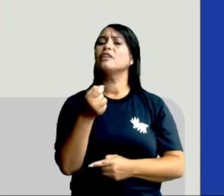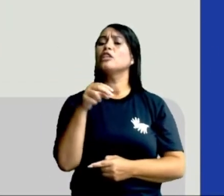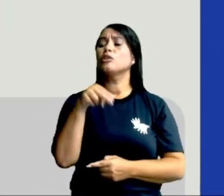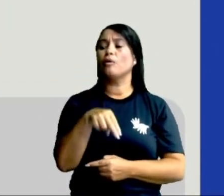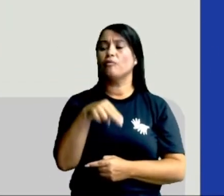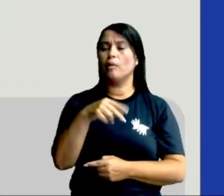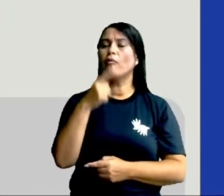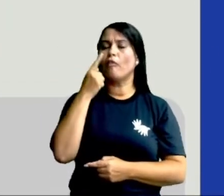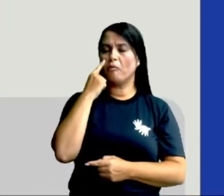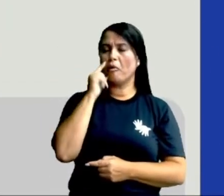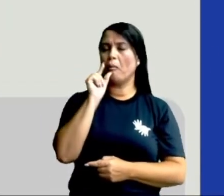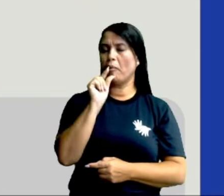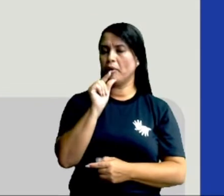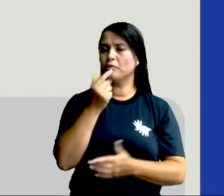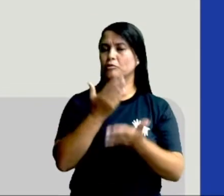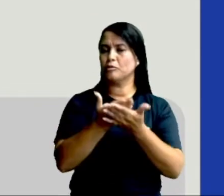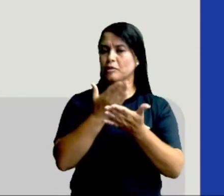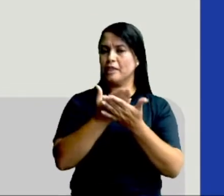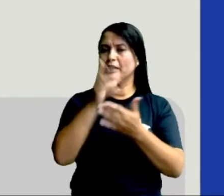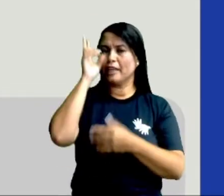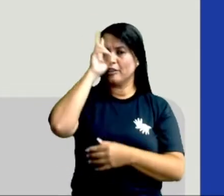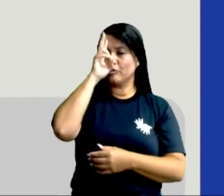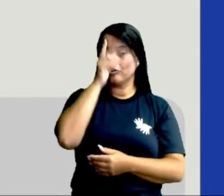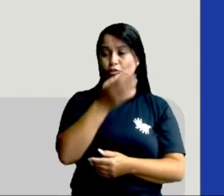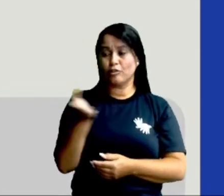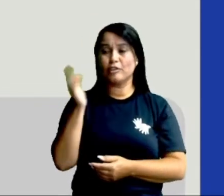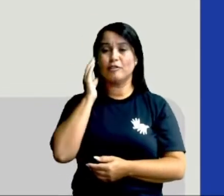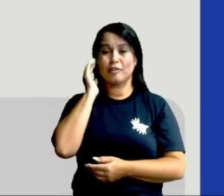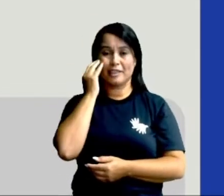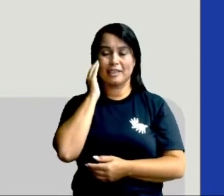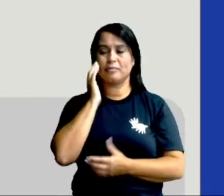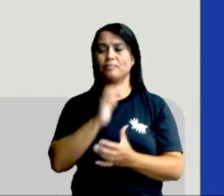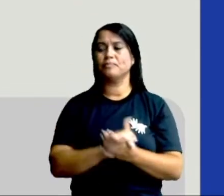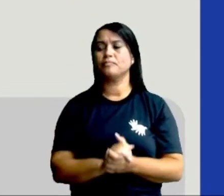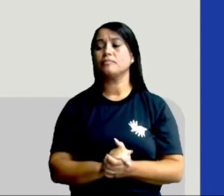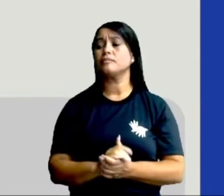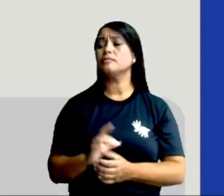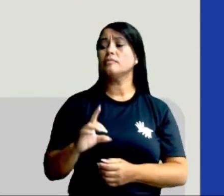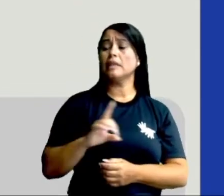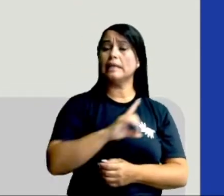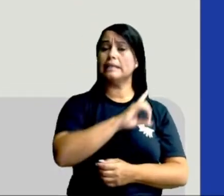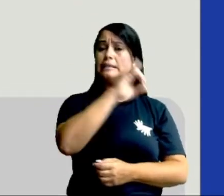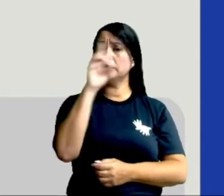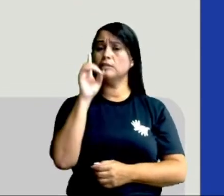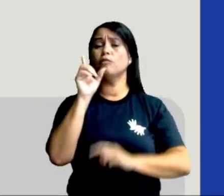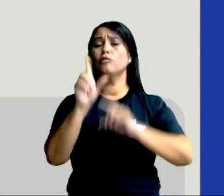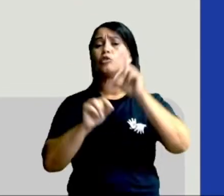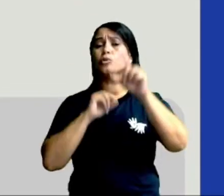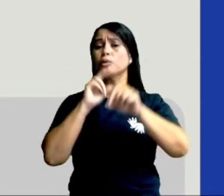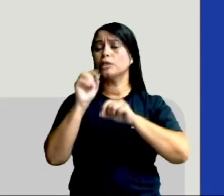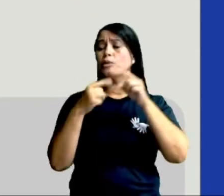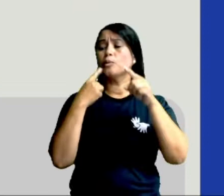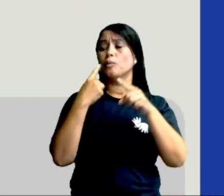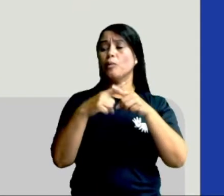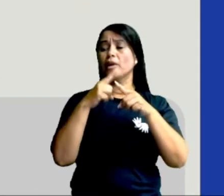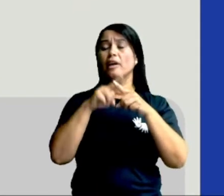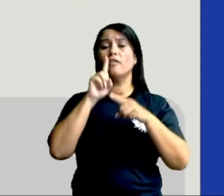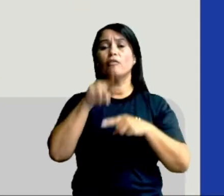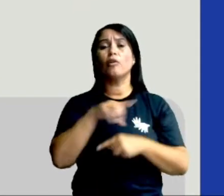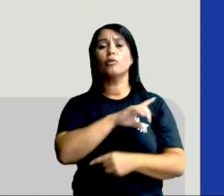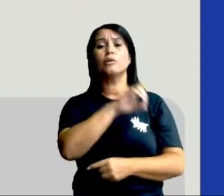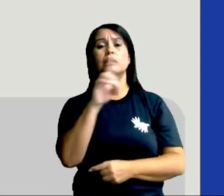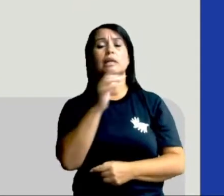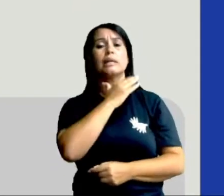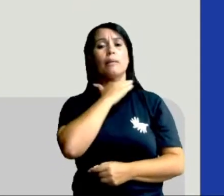Então a gente vai ver um pouquinho, estudando um pouquinho a história, a gente vai entender. Essa data foi escolhida porque foi o dia da morte